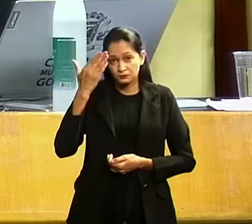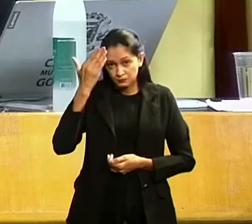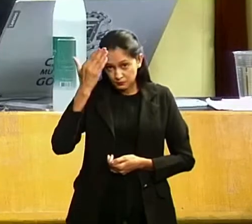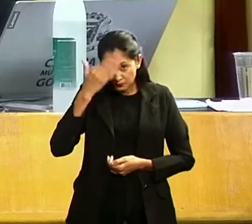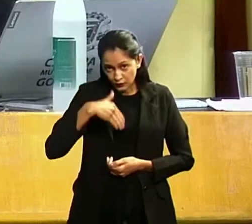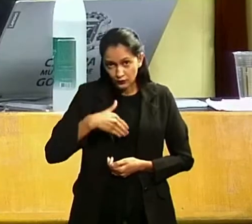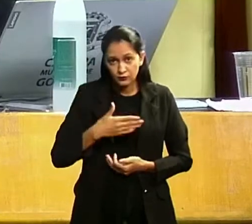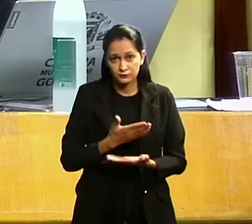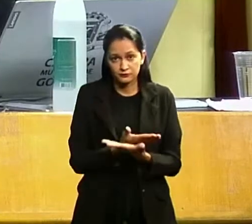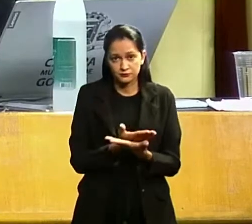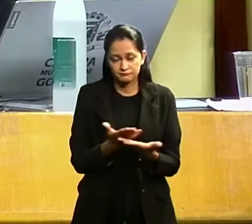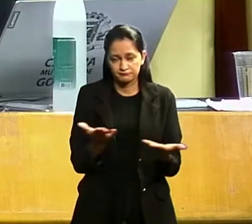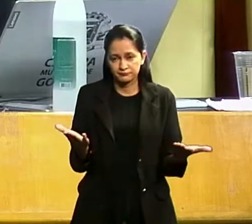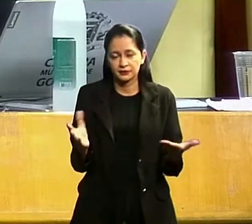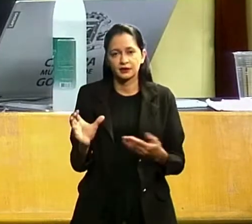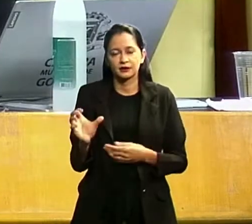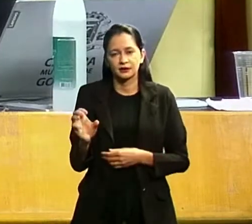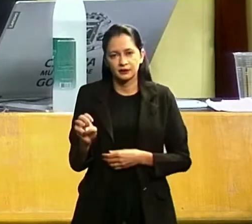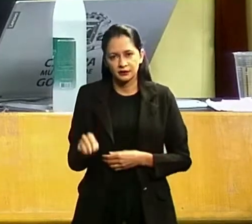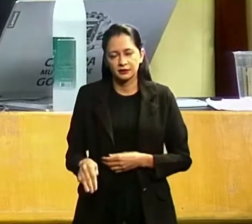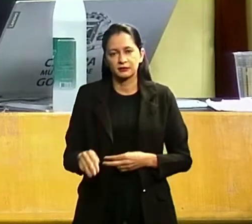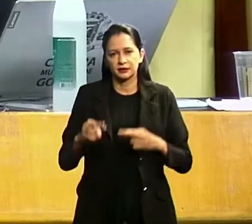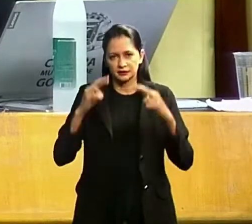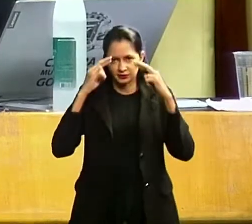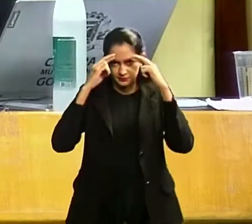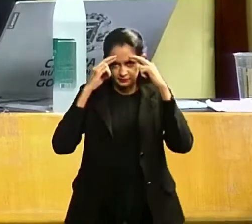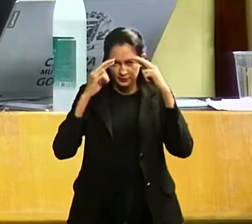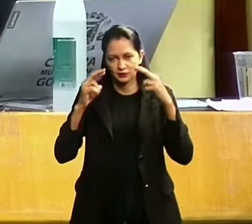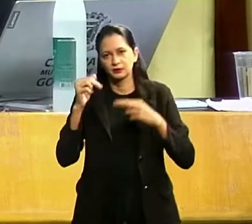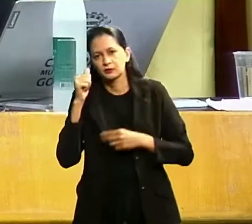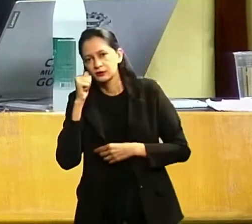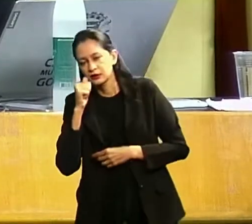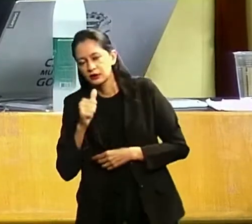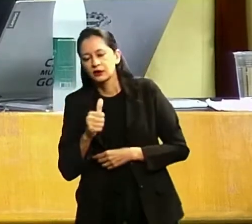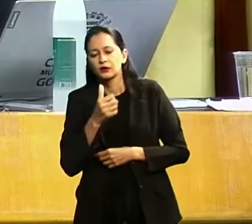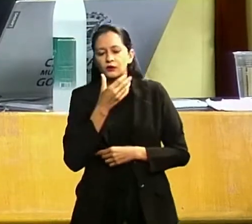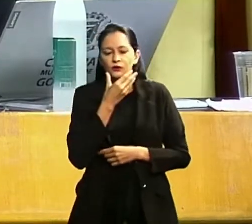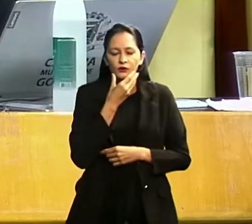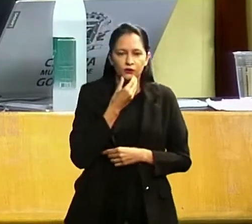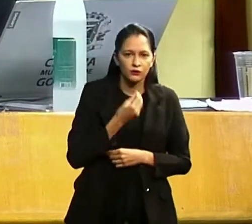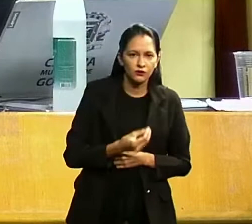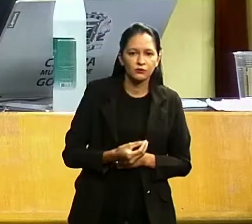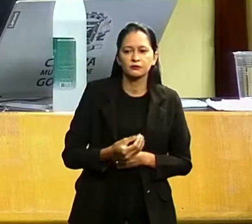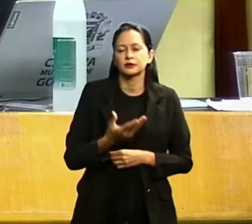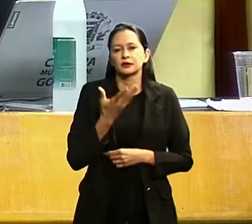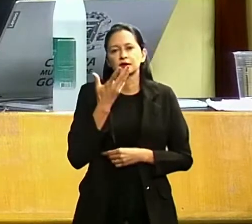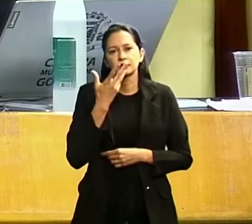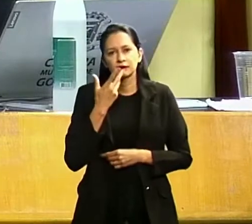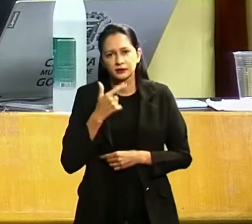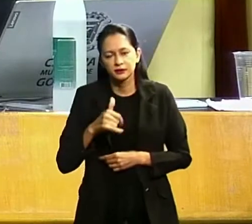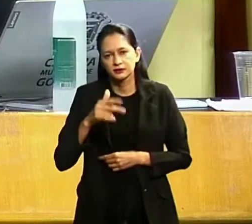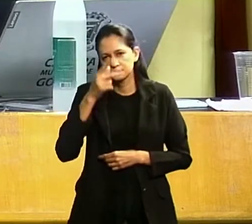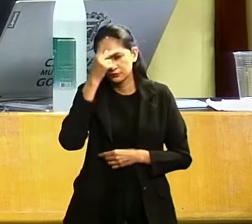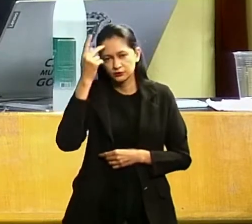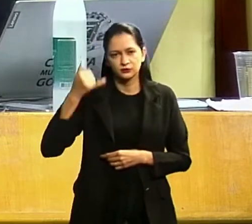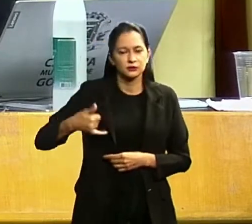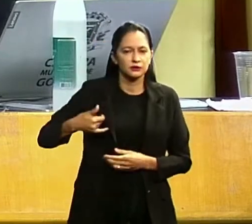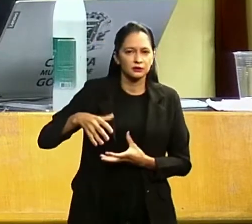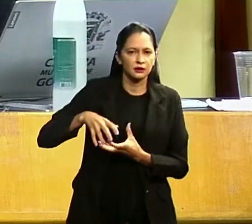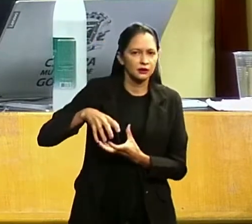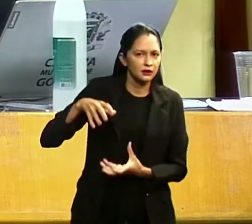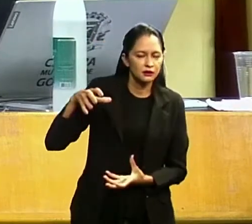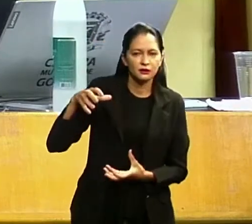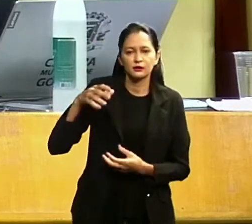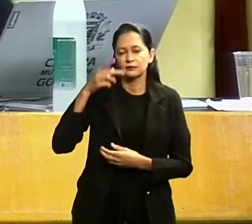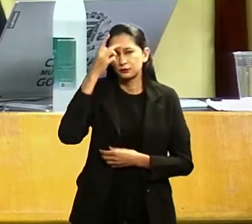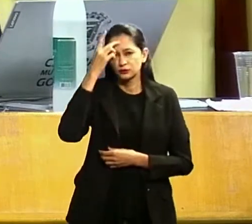ele respeita não só as mulheres, aos homens, às crianças, aos idosos, todas as